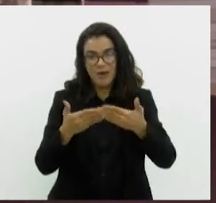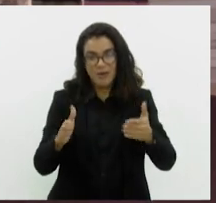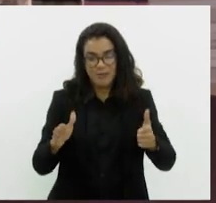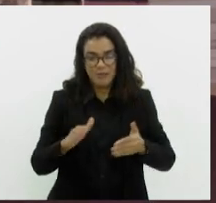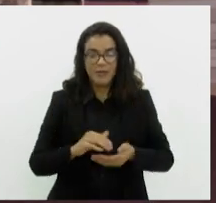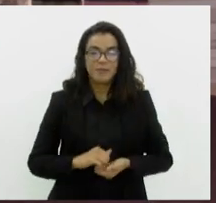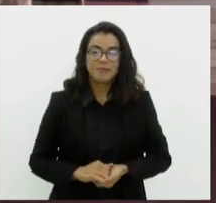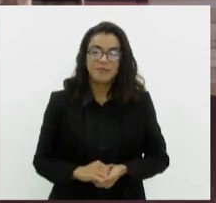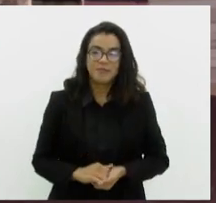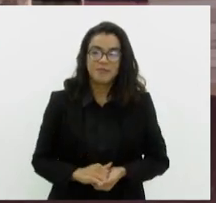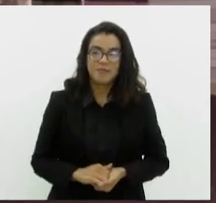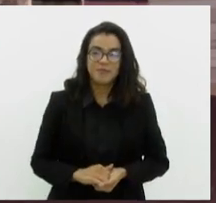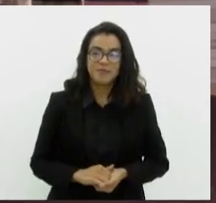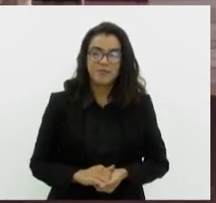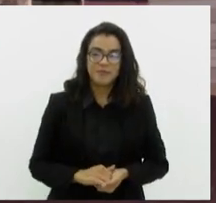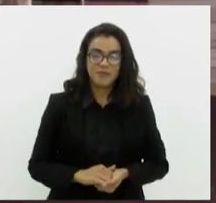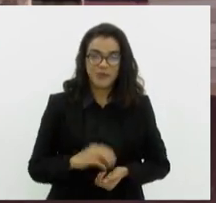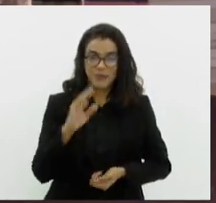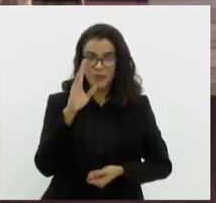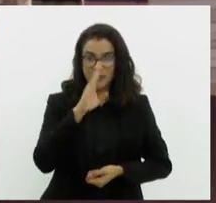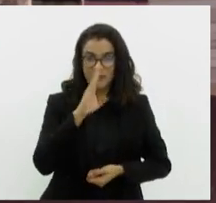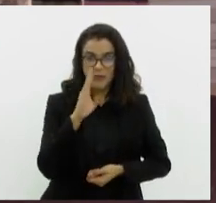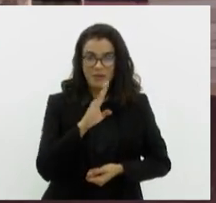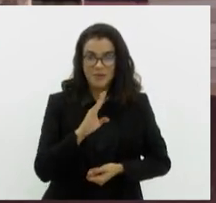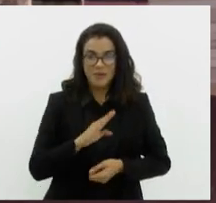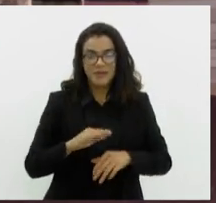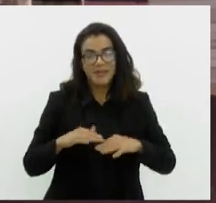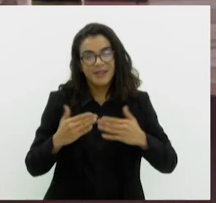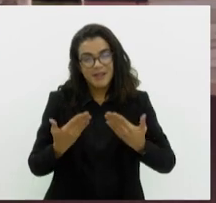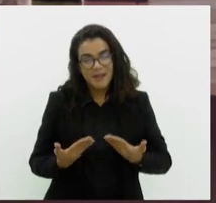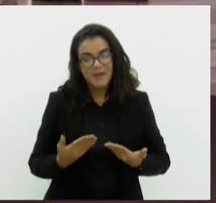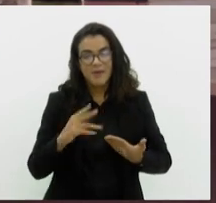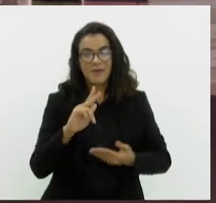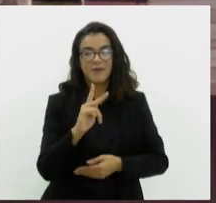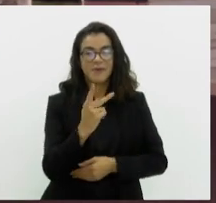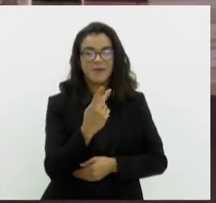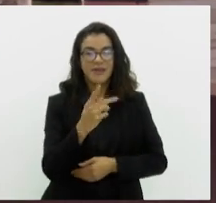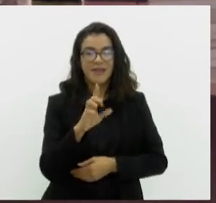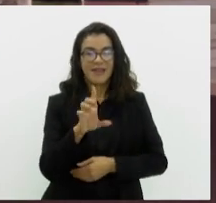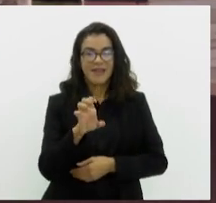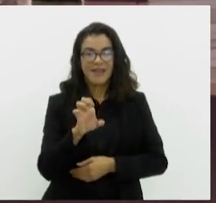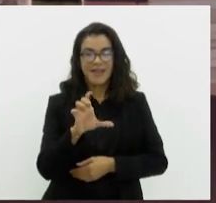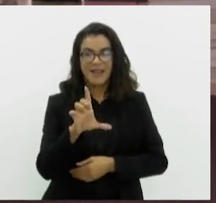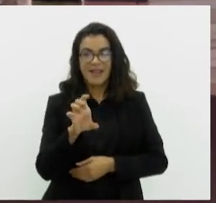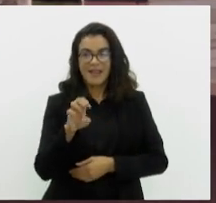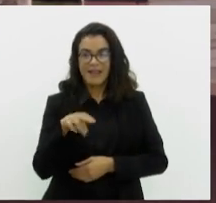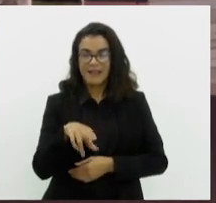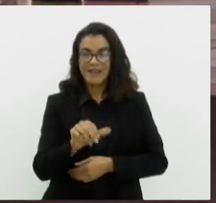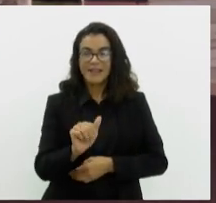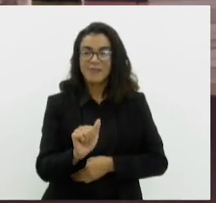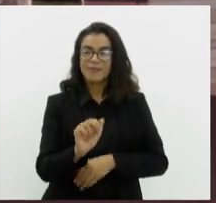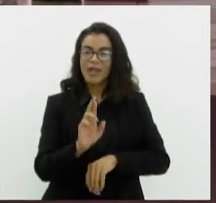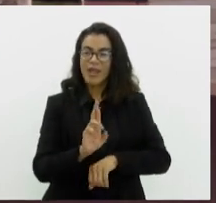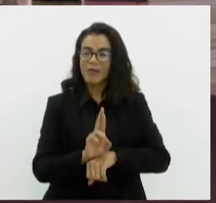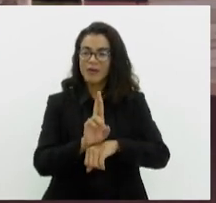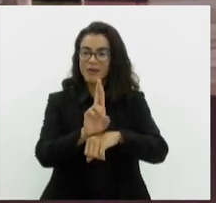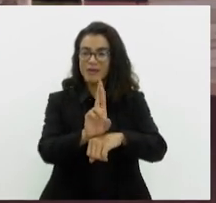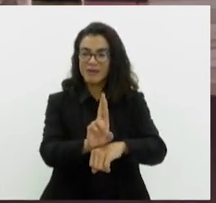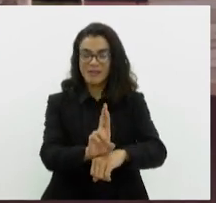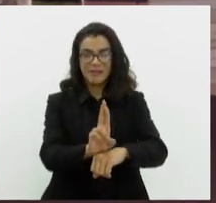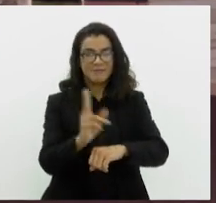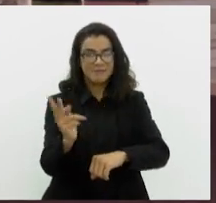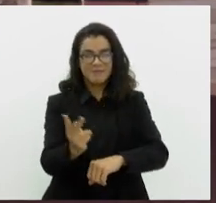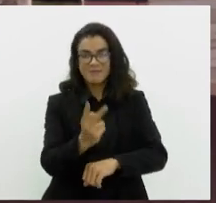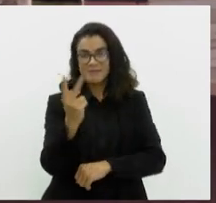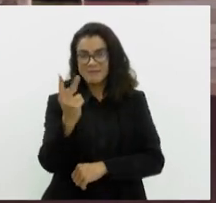né, do Brasil. Então, Helena é um farol, é uma representante muito